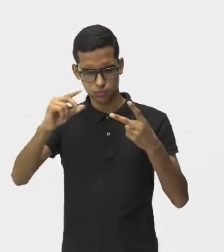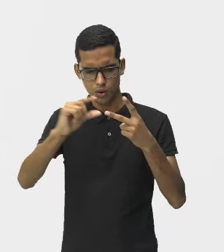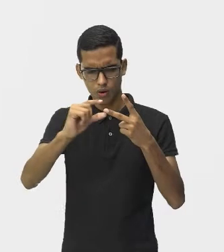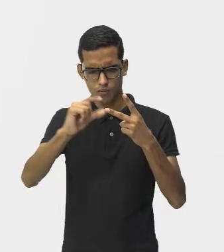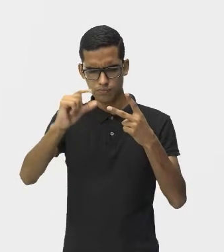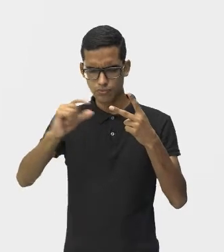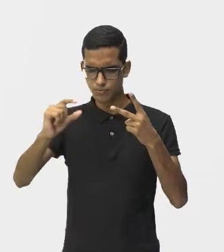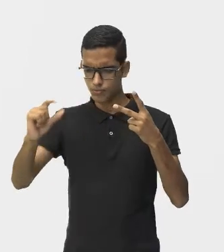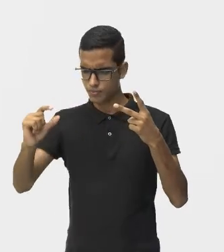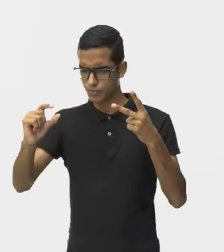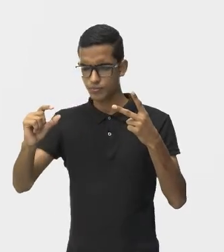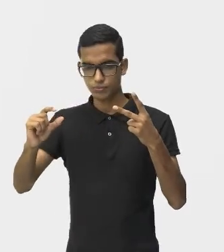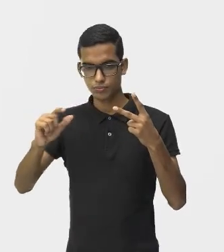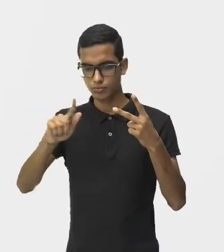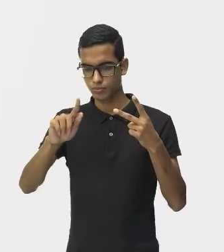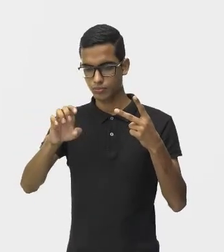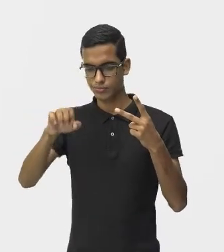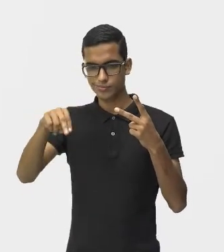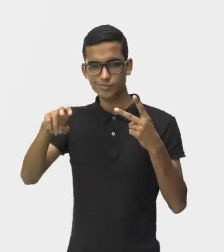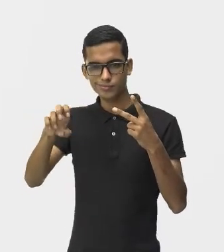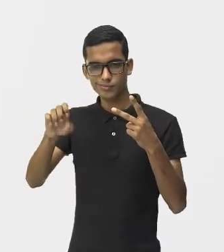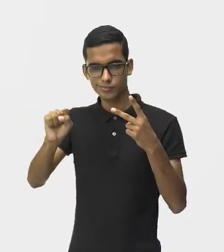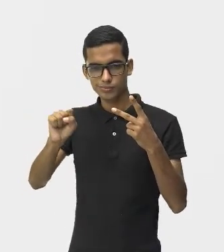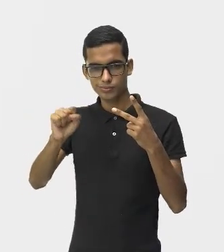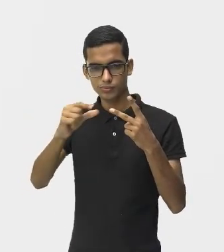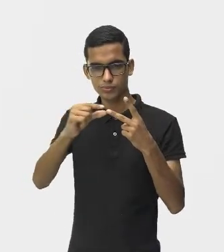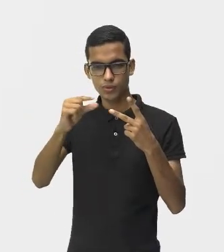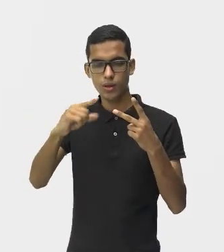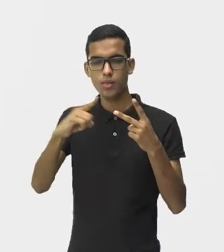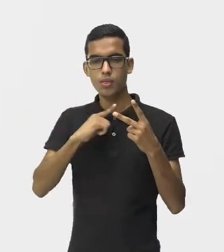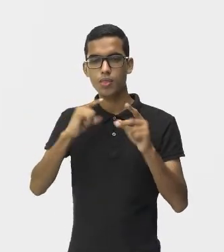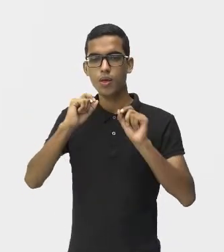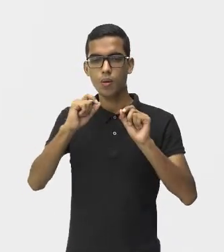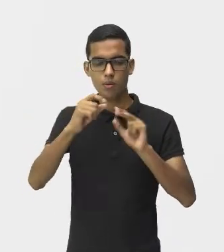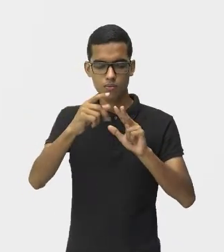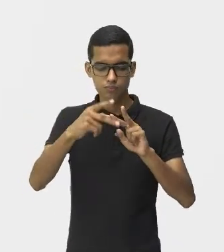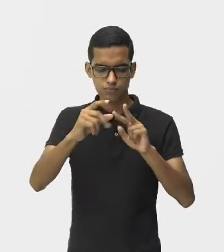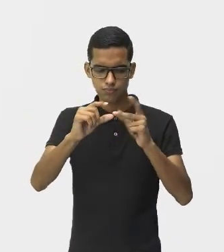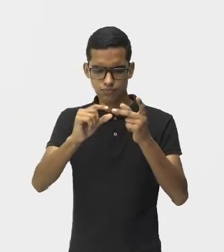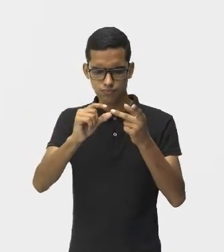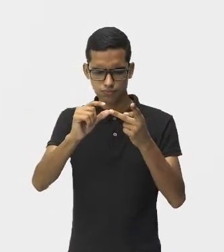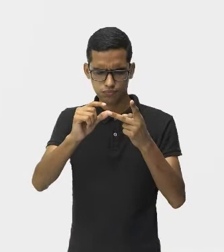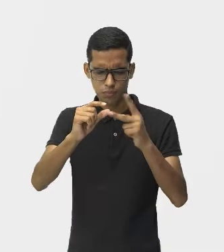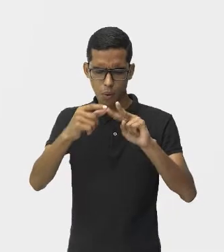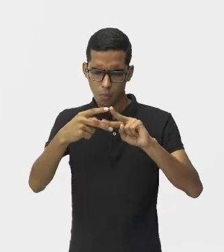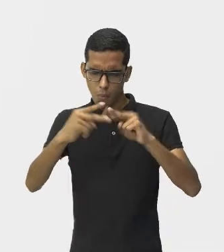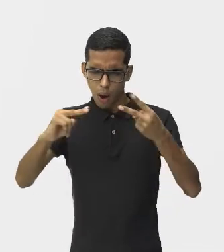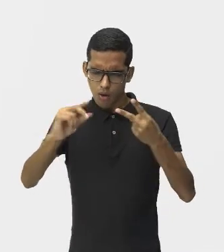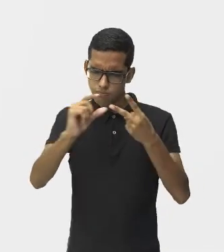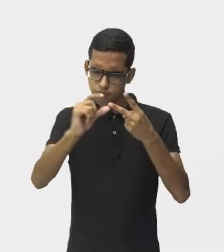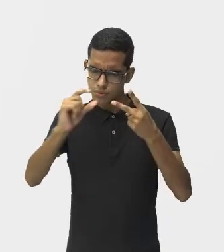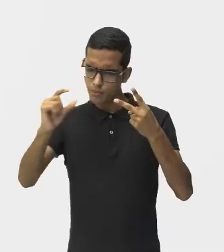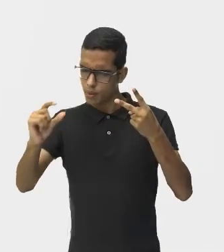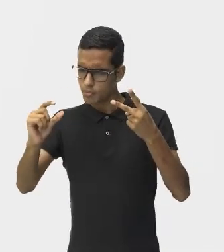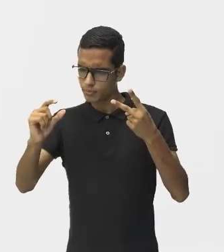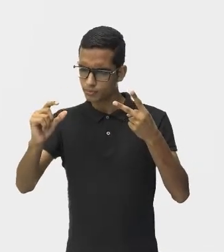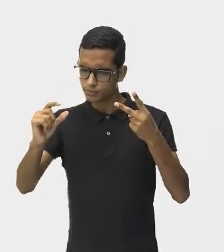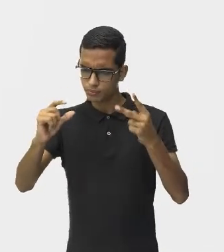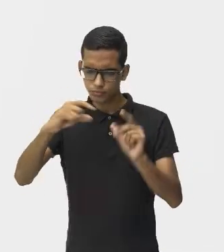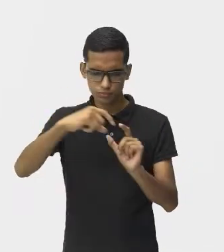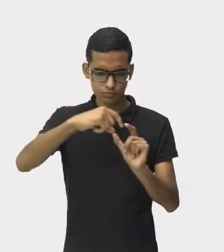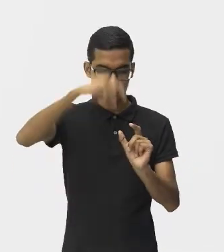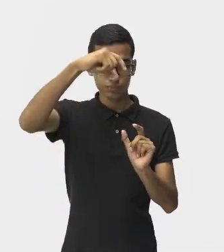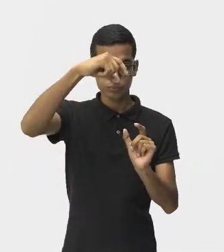essa denominação, ó, A, B e C. A gente observou que ocorre aqui, ó, a